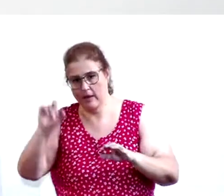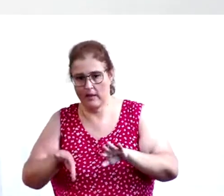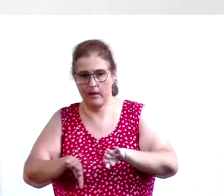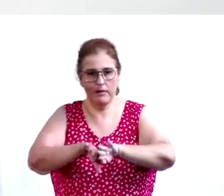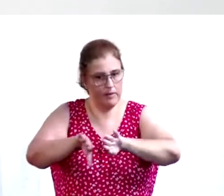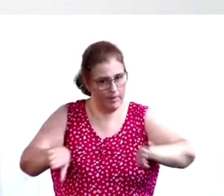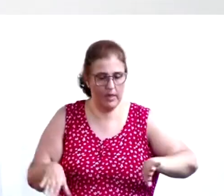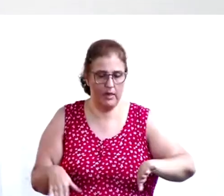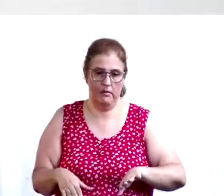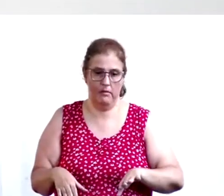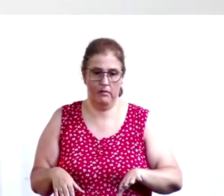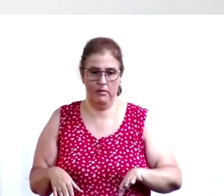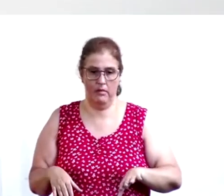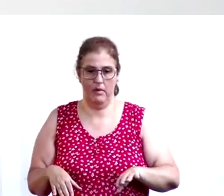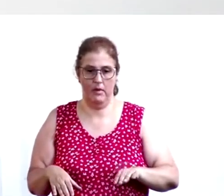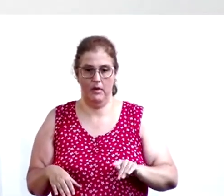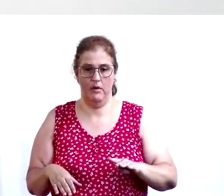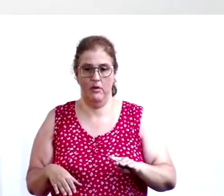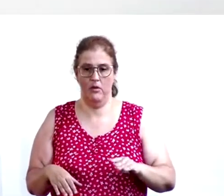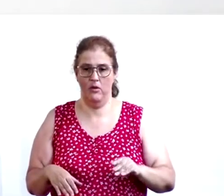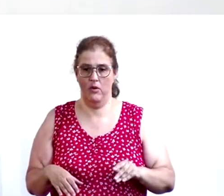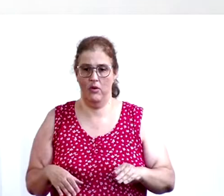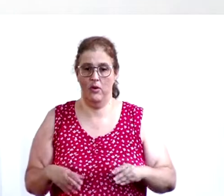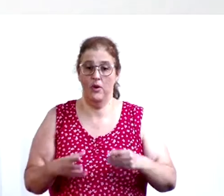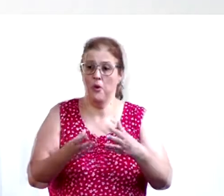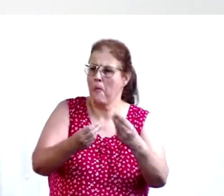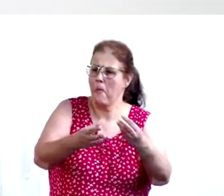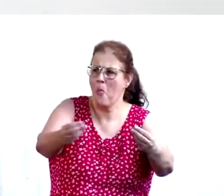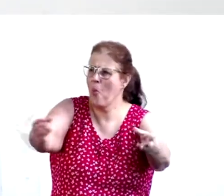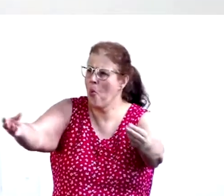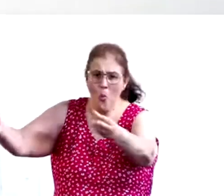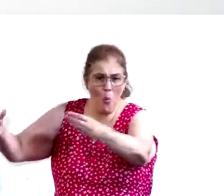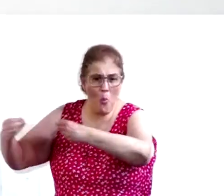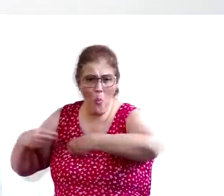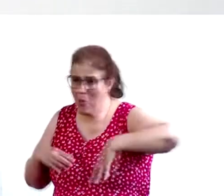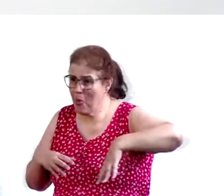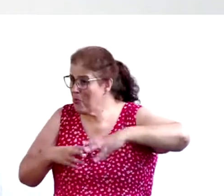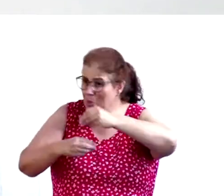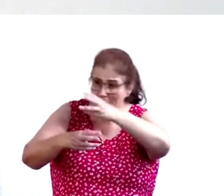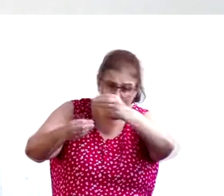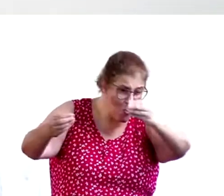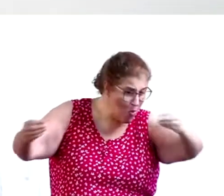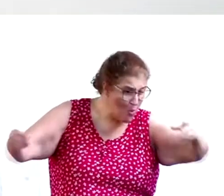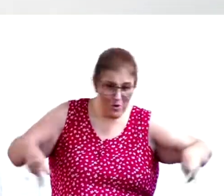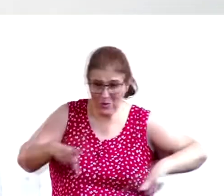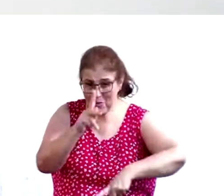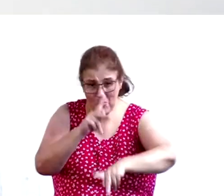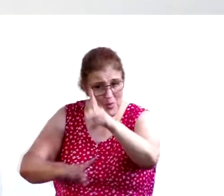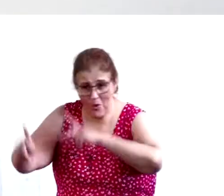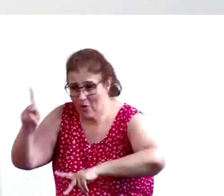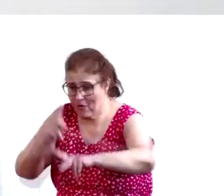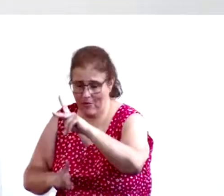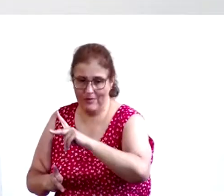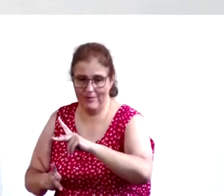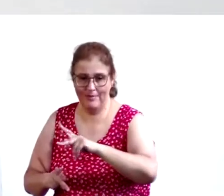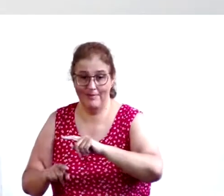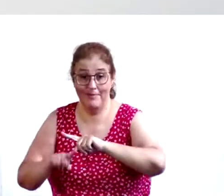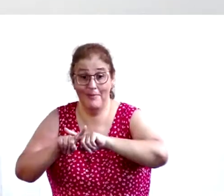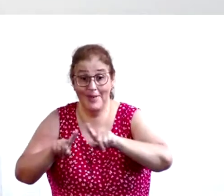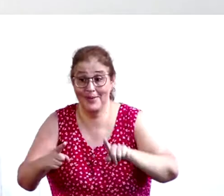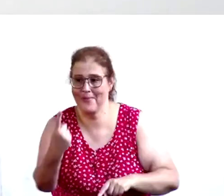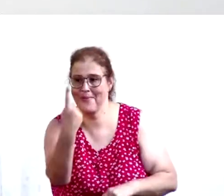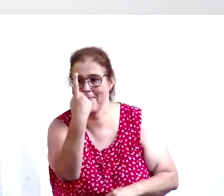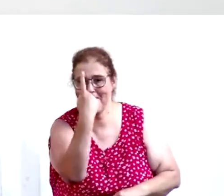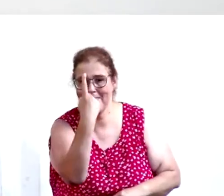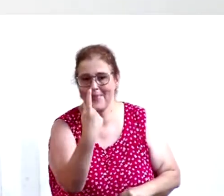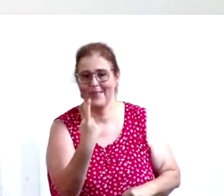nação santa? Imagine lá no Antigo Testamento, muitas nações, muitas pelo deserto, muitas nações, mas uma foi